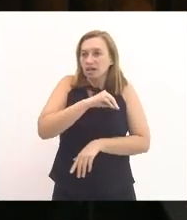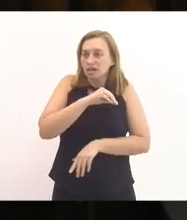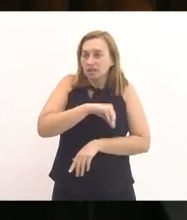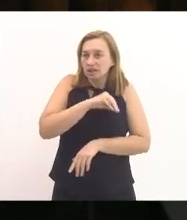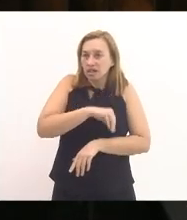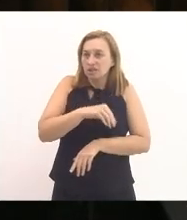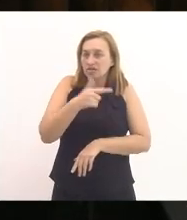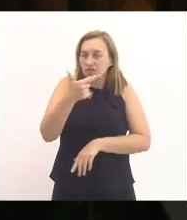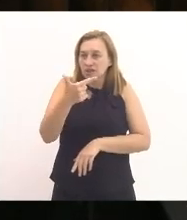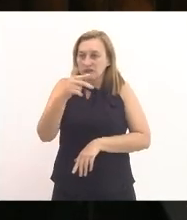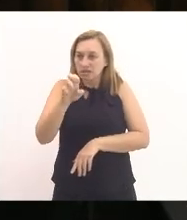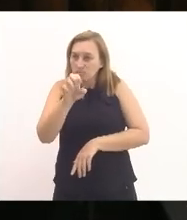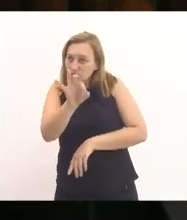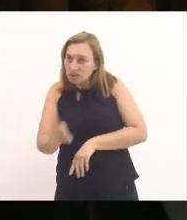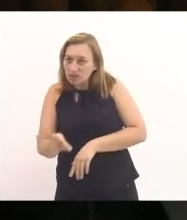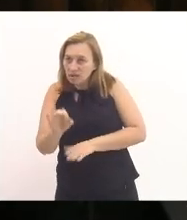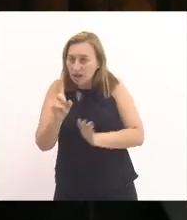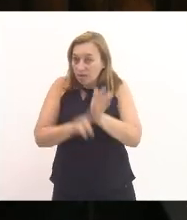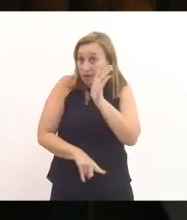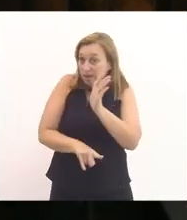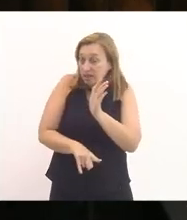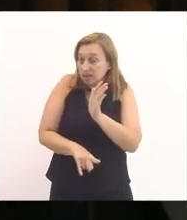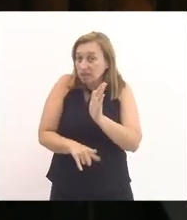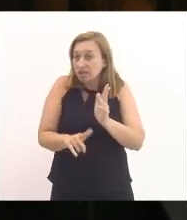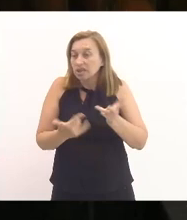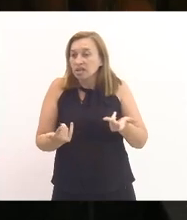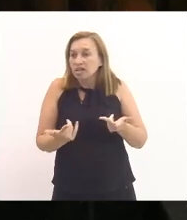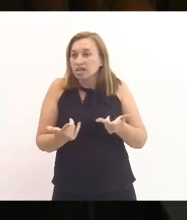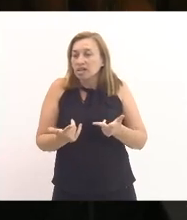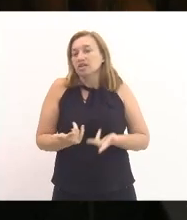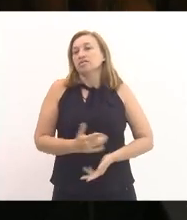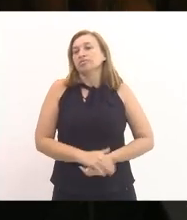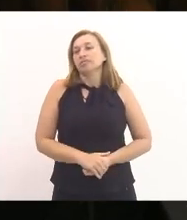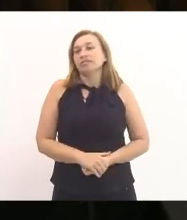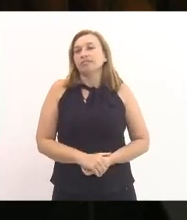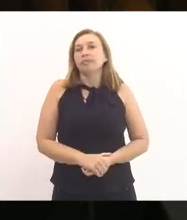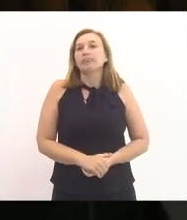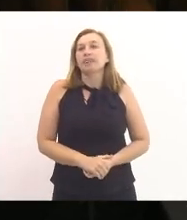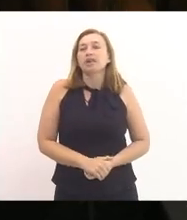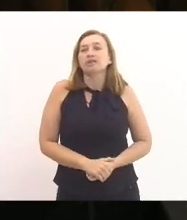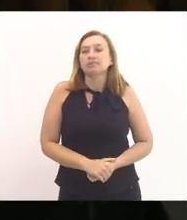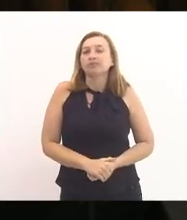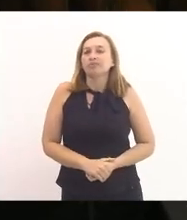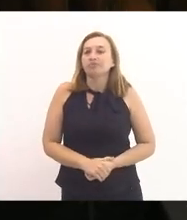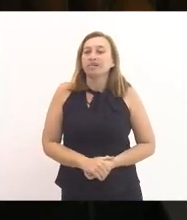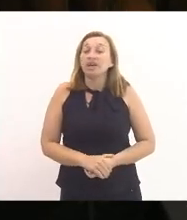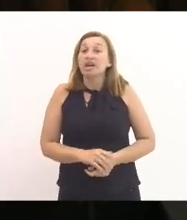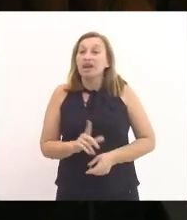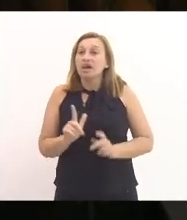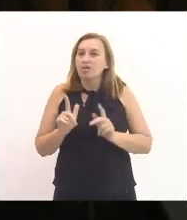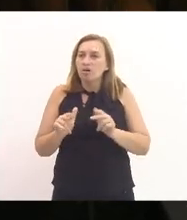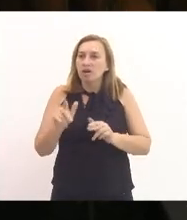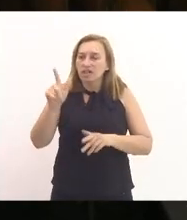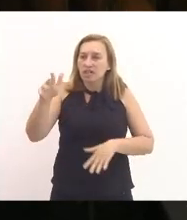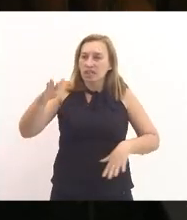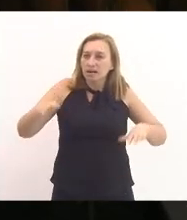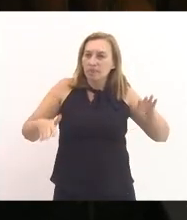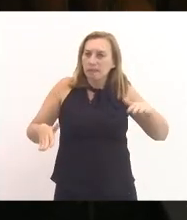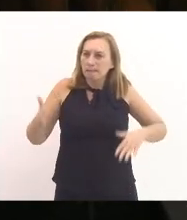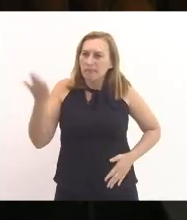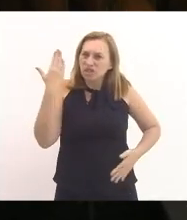ganhar 25 porcento ao menos é como é como se o disparo daquele vagabundo do